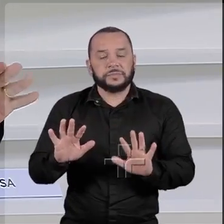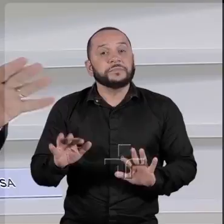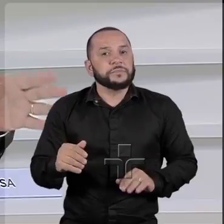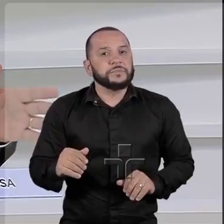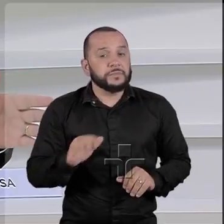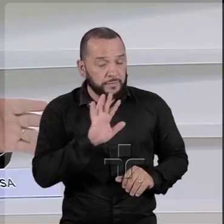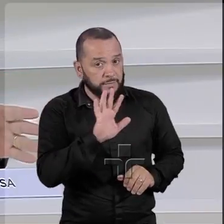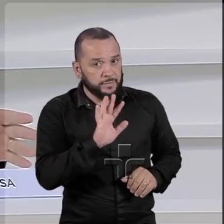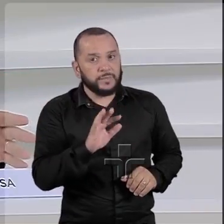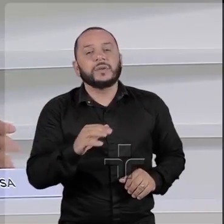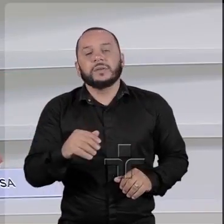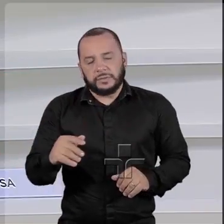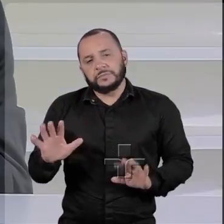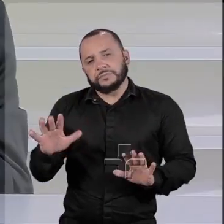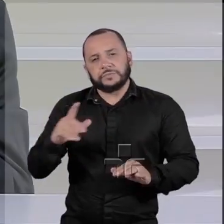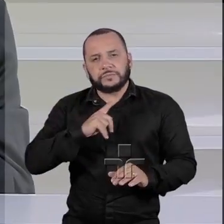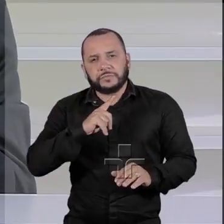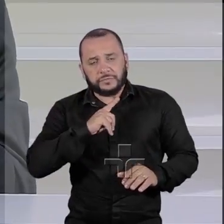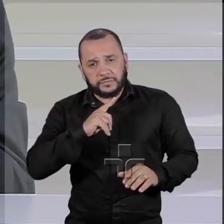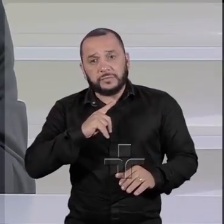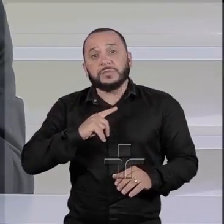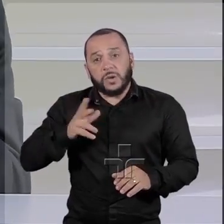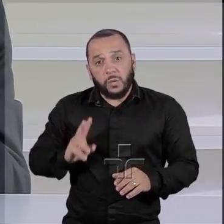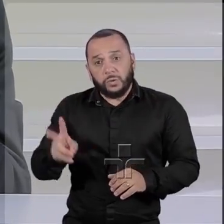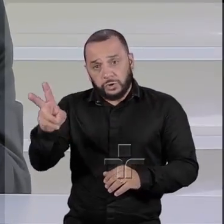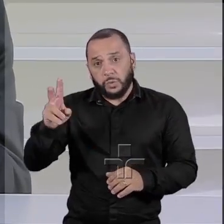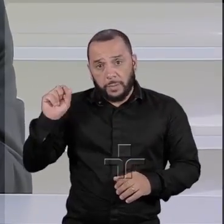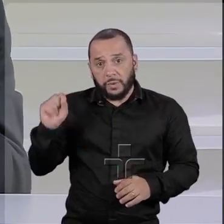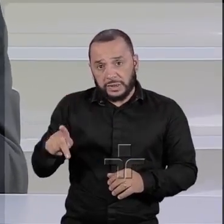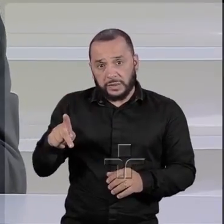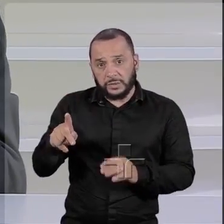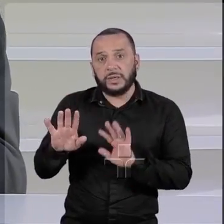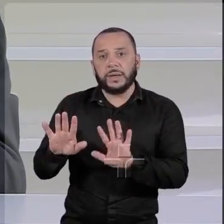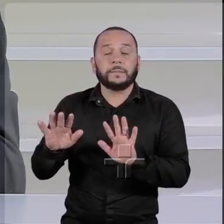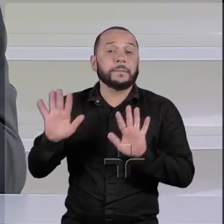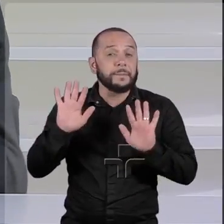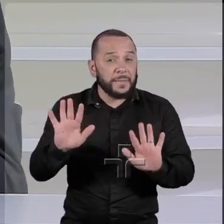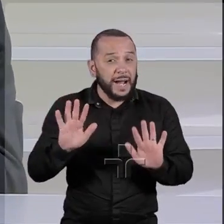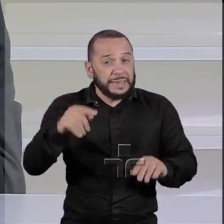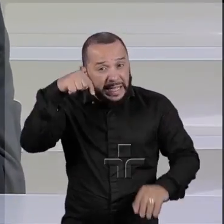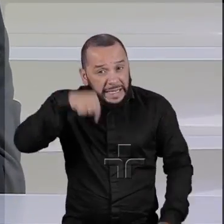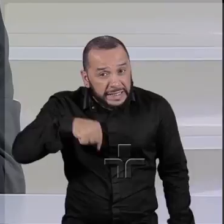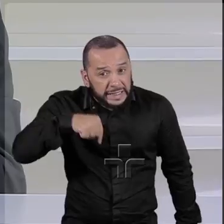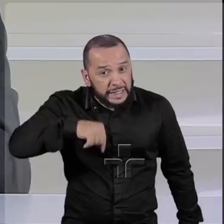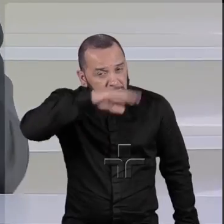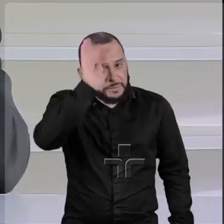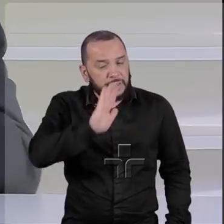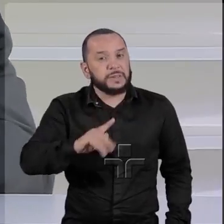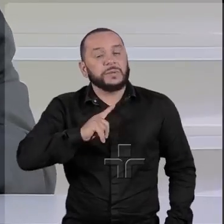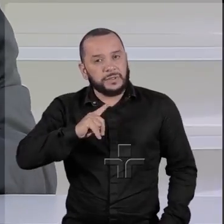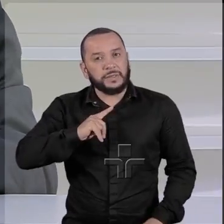proporcionalmente. Ele leva proporcionalmente. O problema aqui é que a gente está vendo que os militares querem a